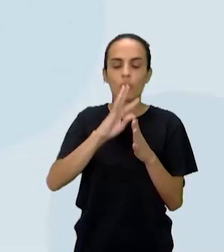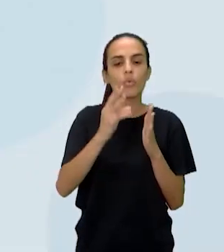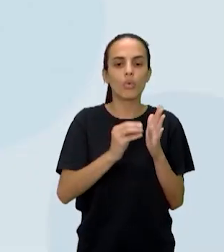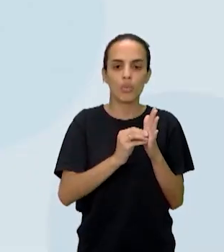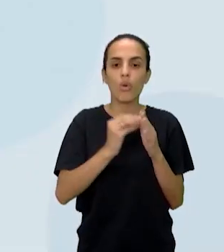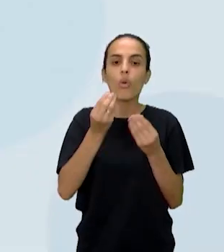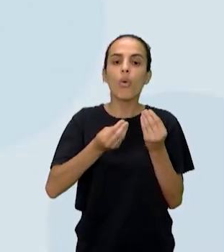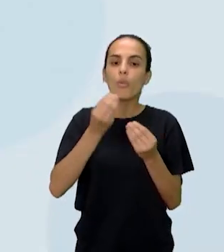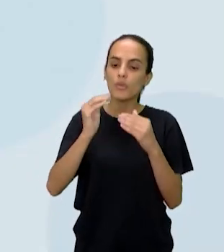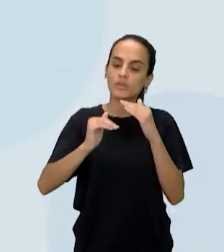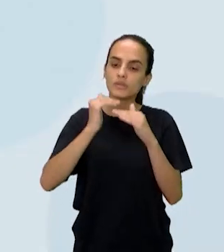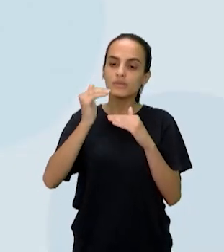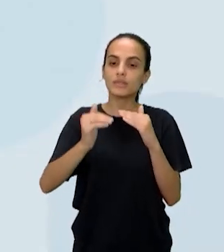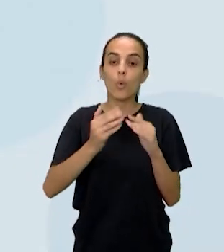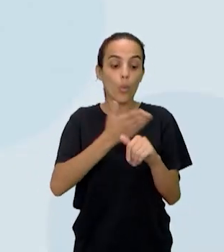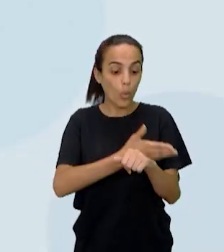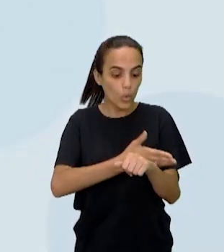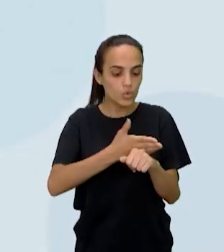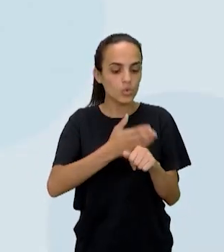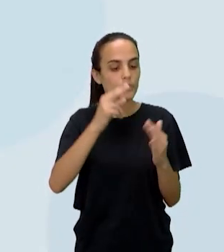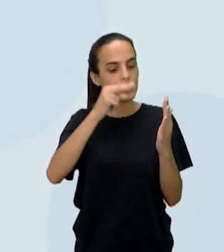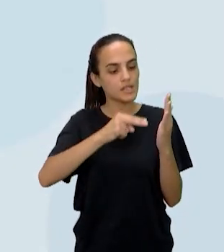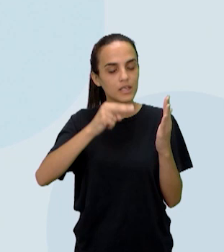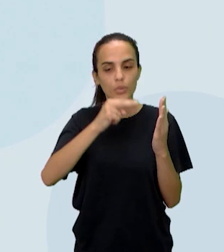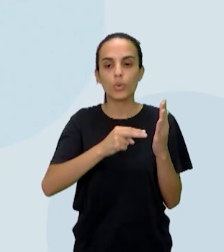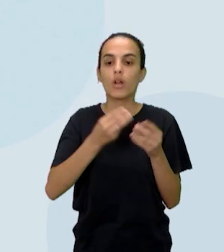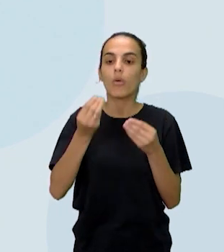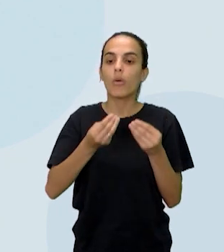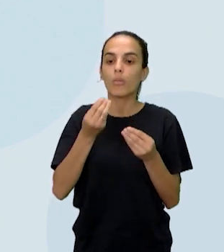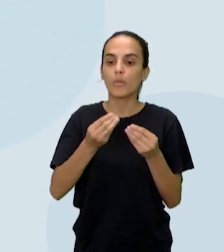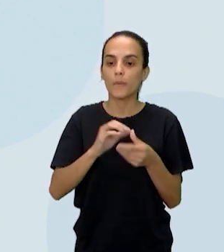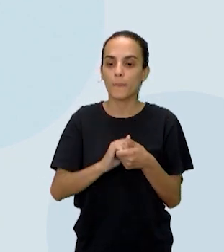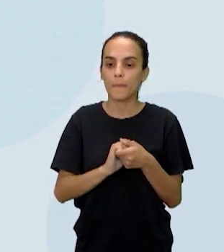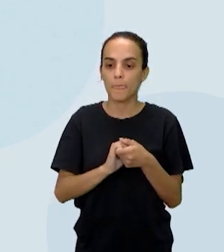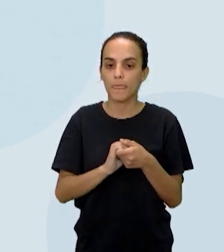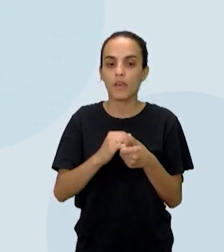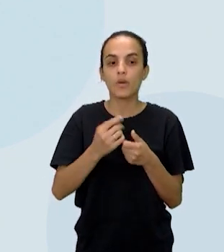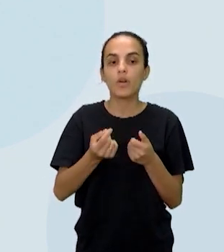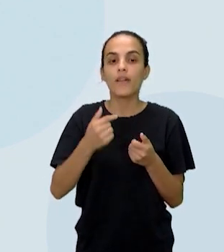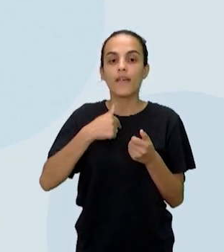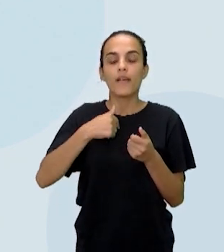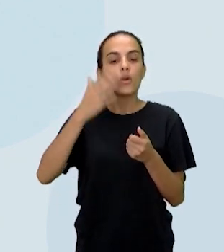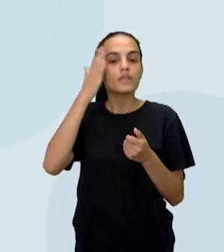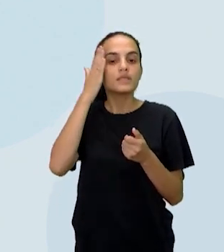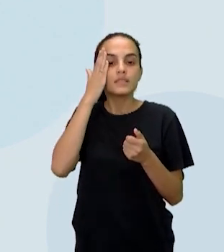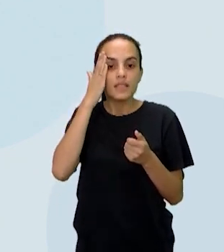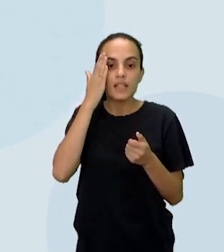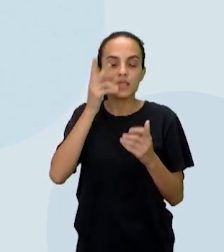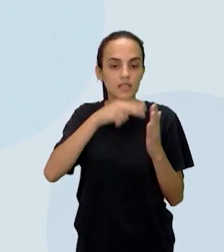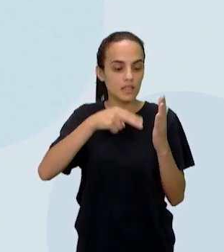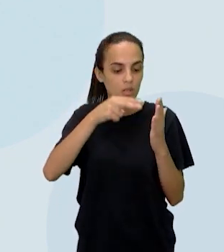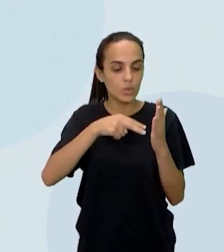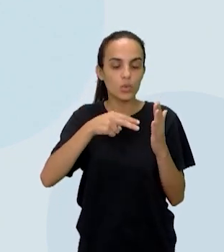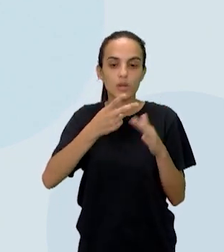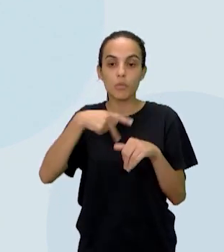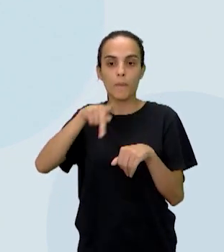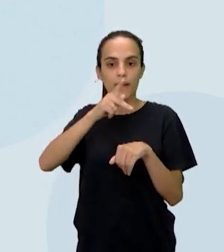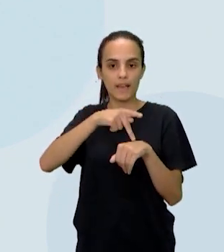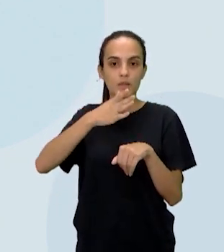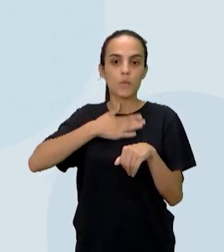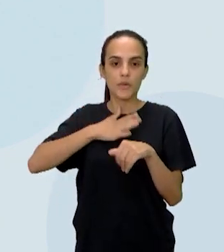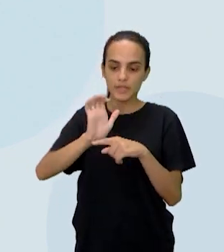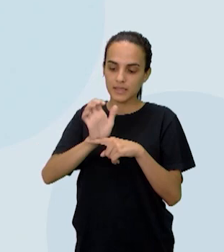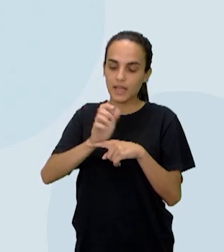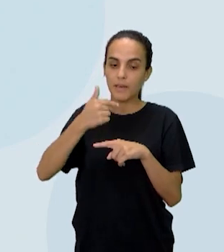Como desenvolver o hábito de leitura? O que eu sei sobre leitura no meu país, em meu estado, em